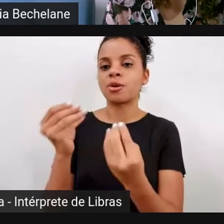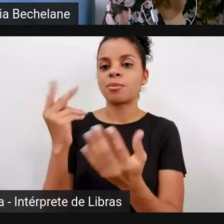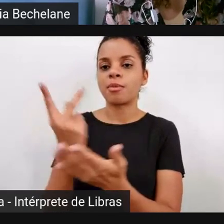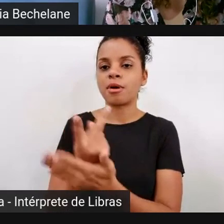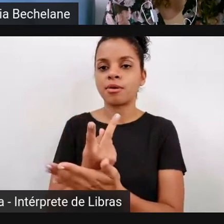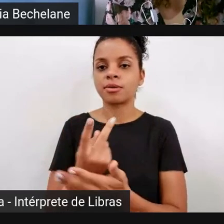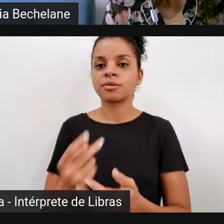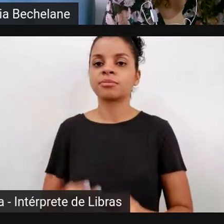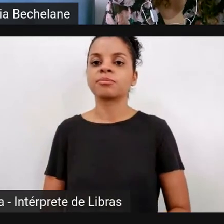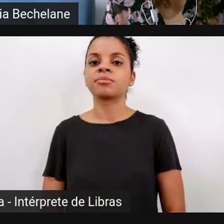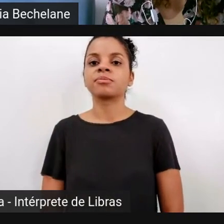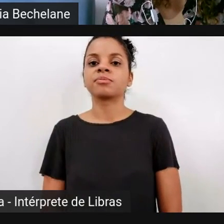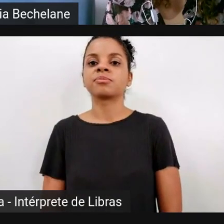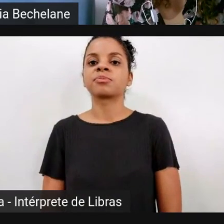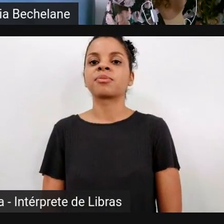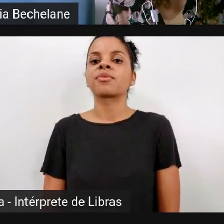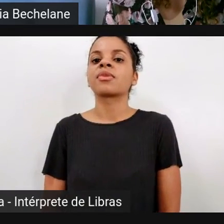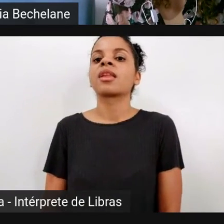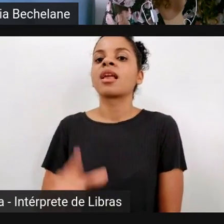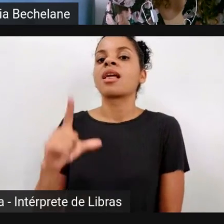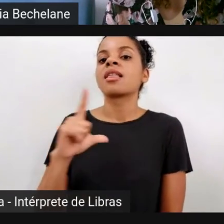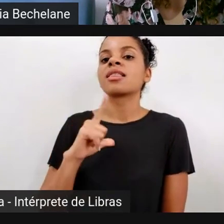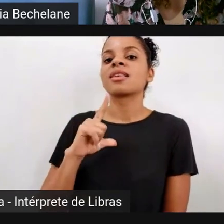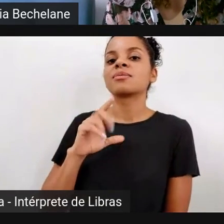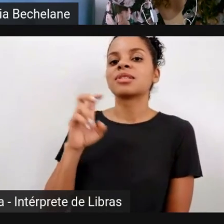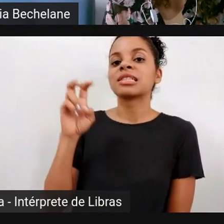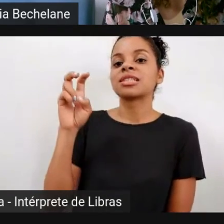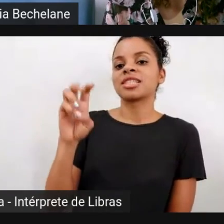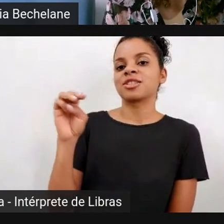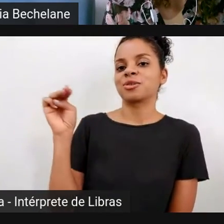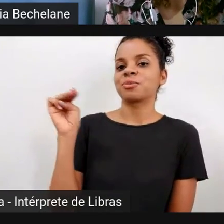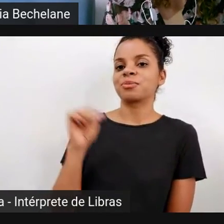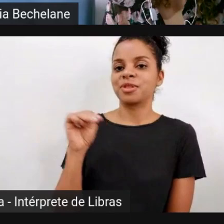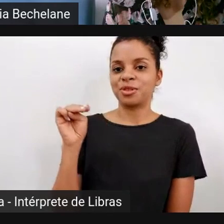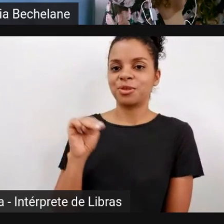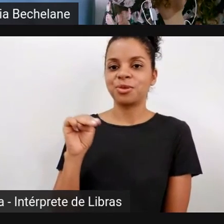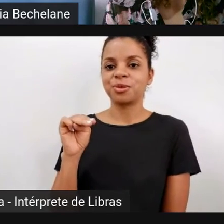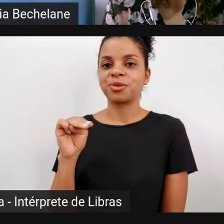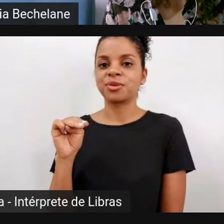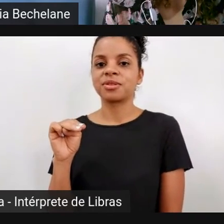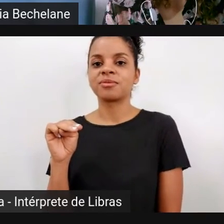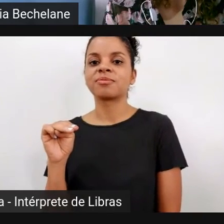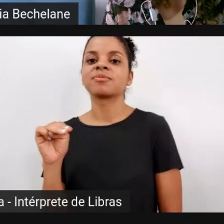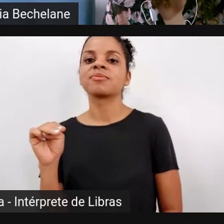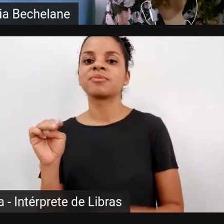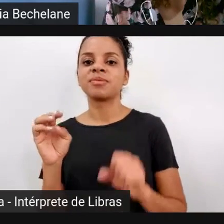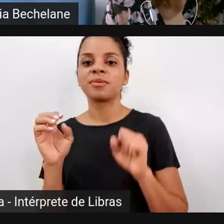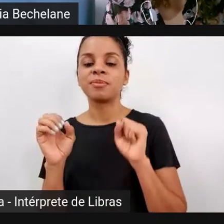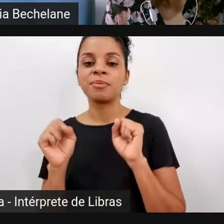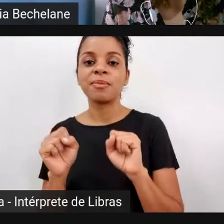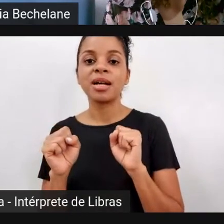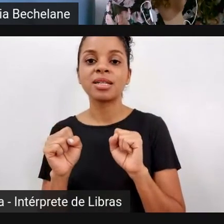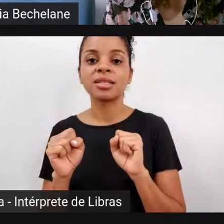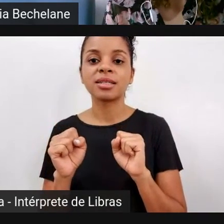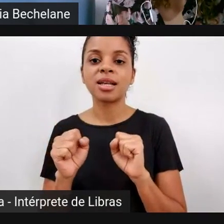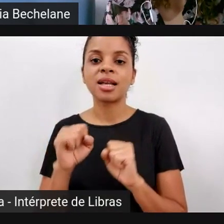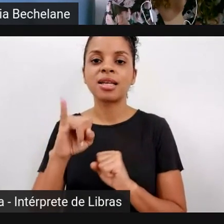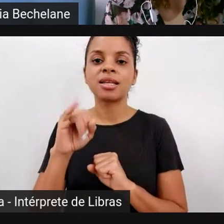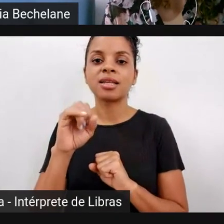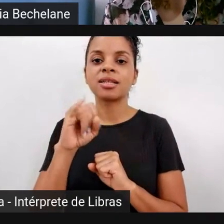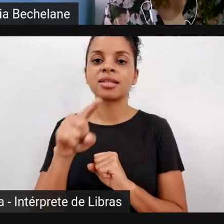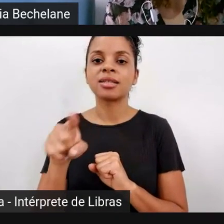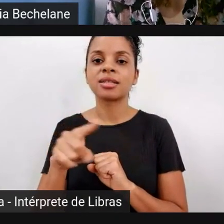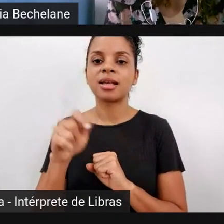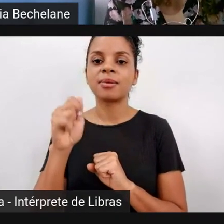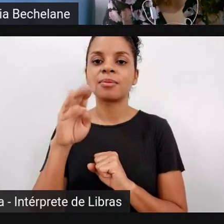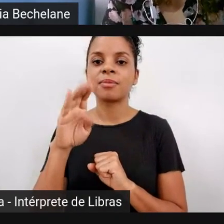Nós temos 5 minutinhos finais. A Elizabeth parece que queria fazer uma pergunta para a Isabel. A Isabel está com problemas na internet, mas vamos ver se nesses 5